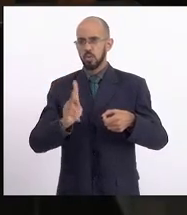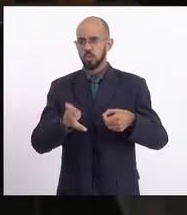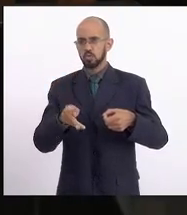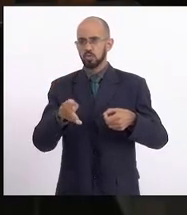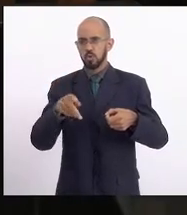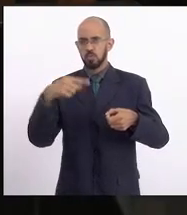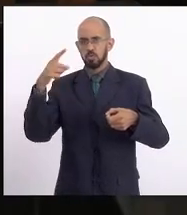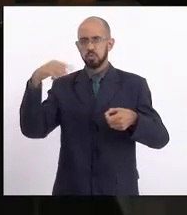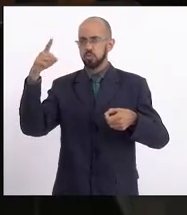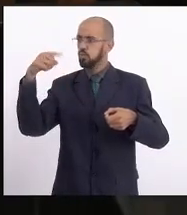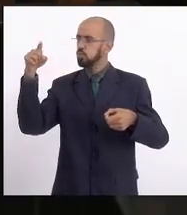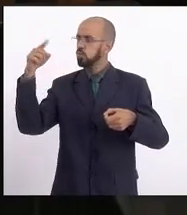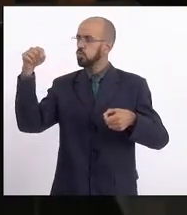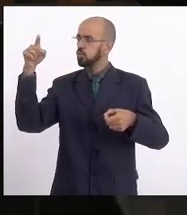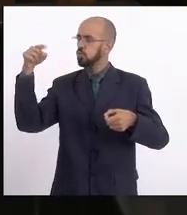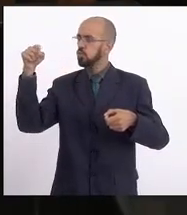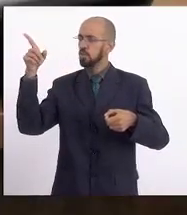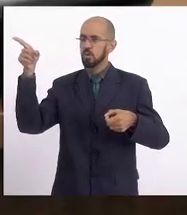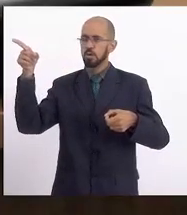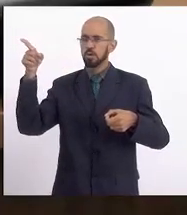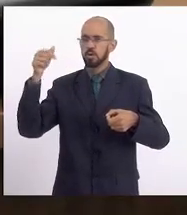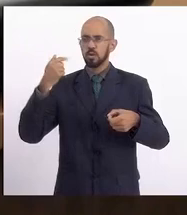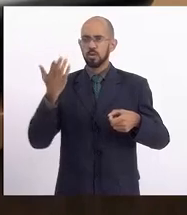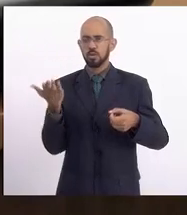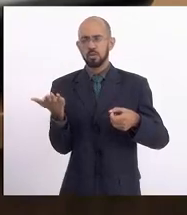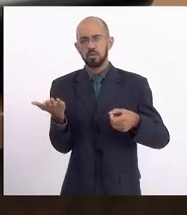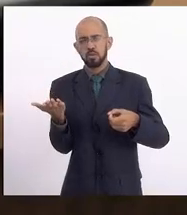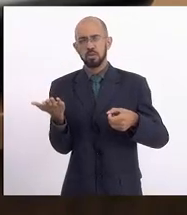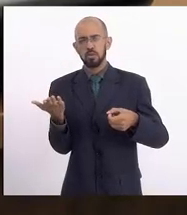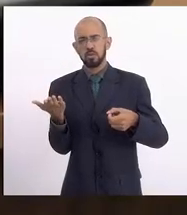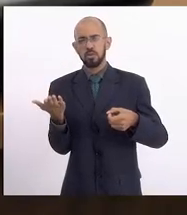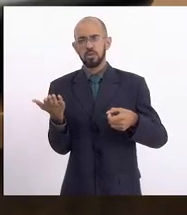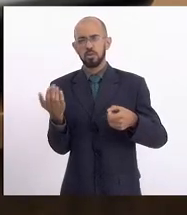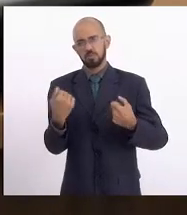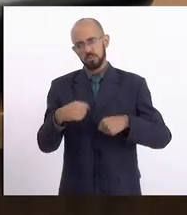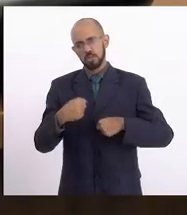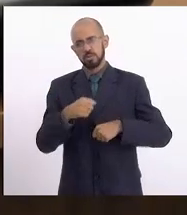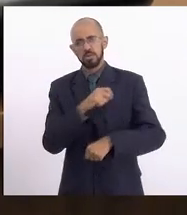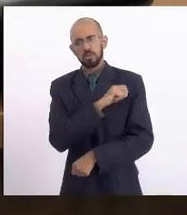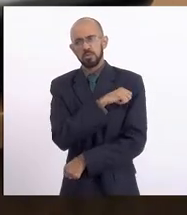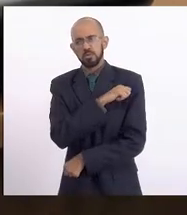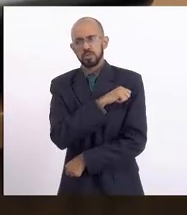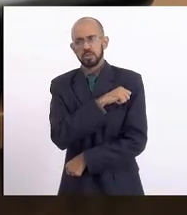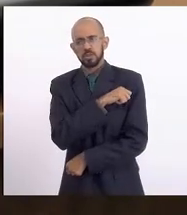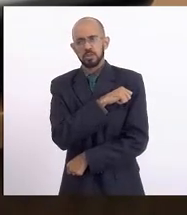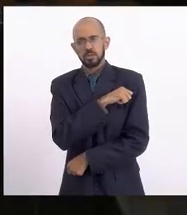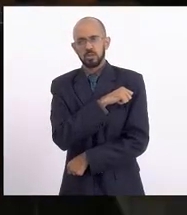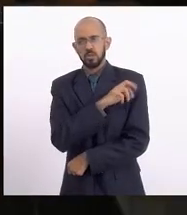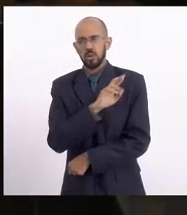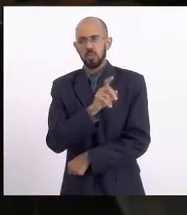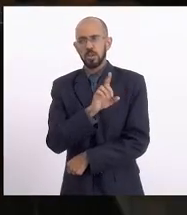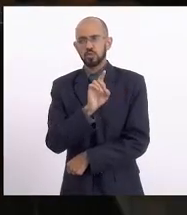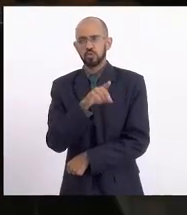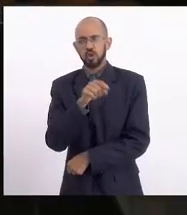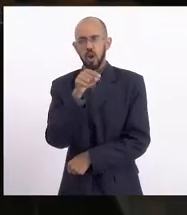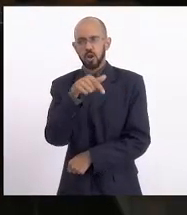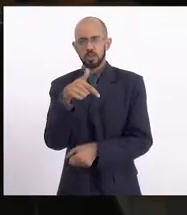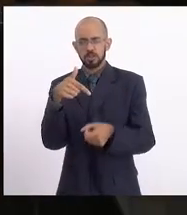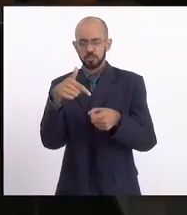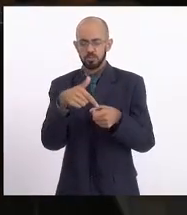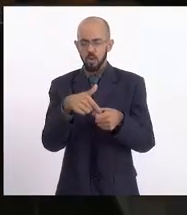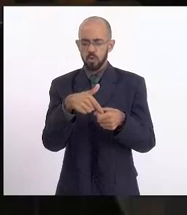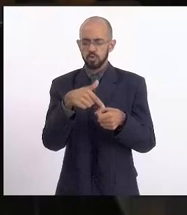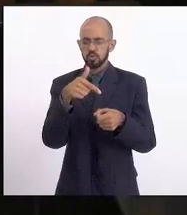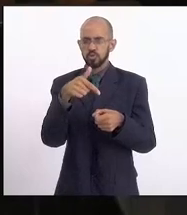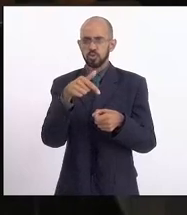Eu acho que precisa haver uma fiscalização, não só nesse posto da Abelardo Bueno, eu não tenho aqui